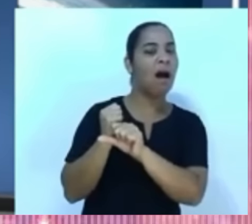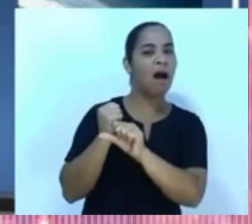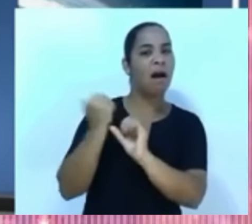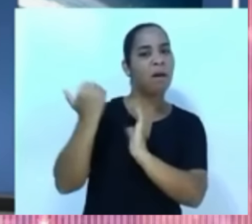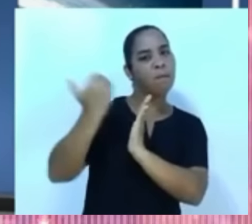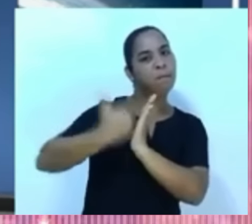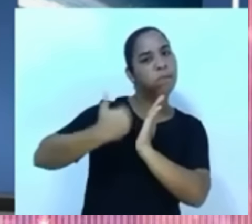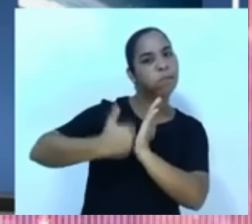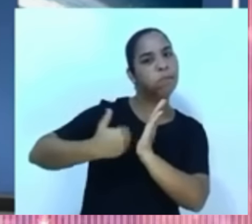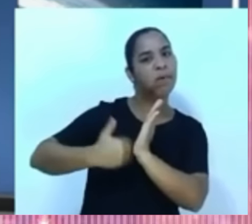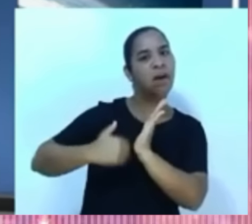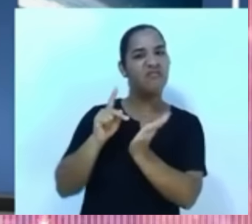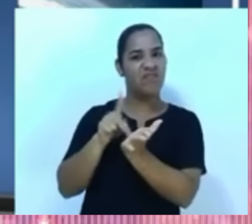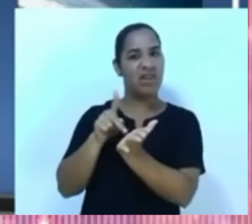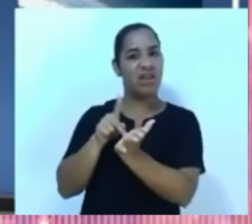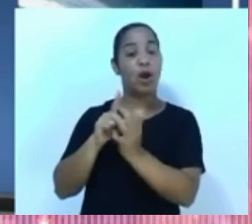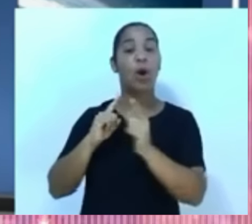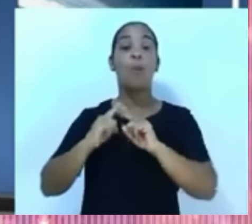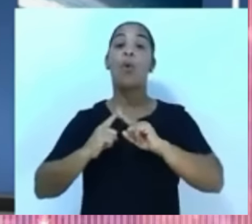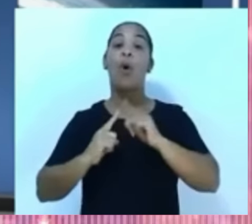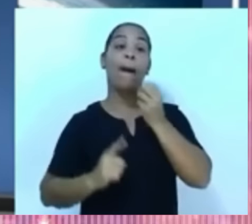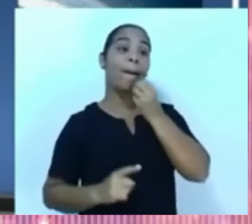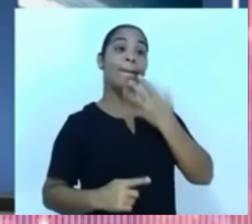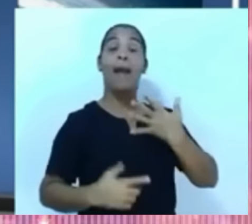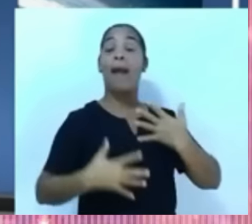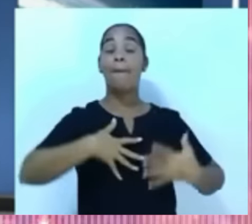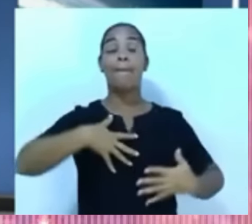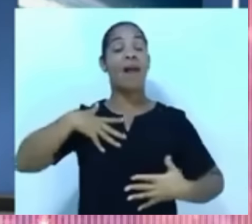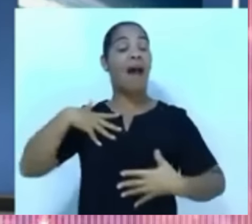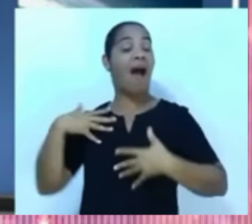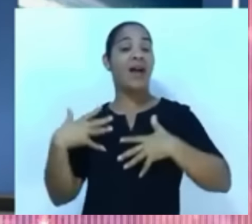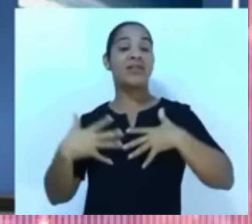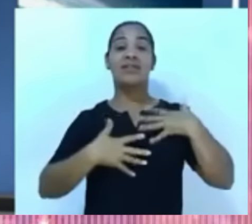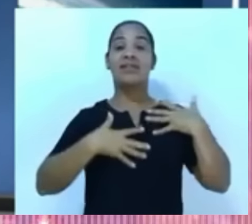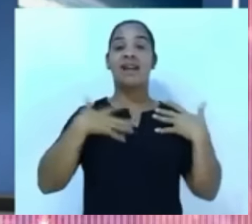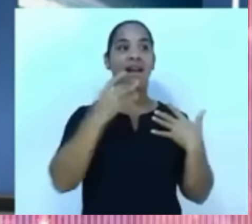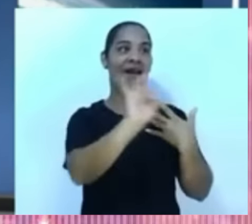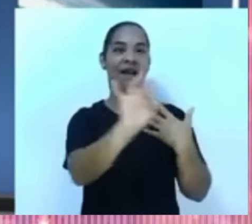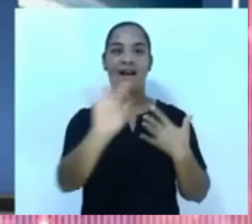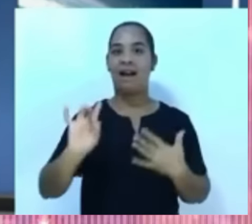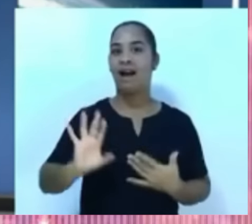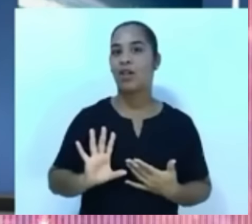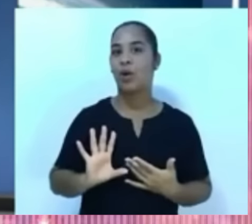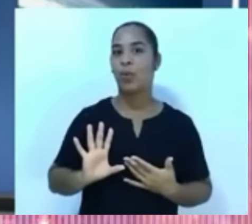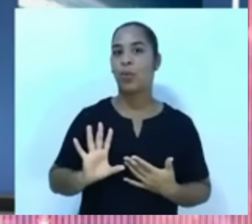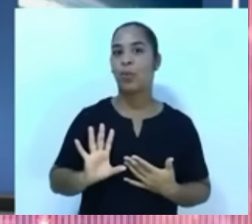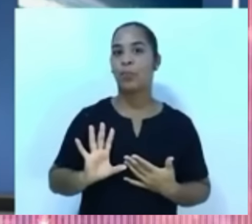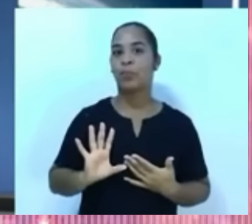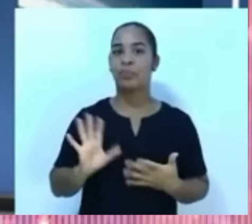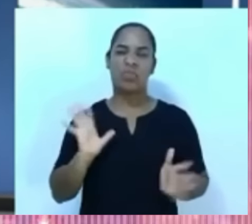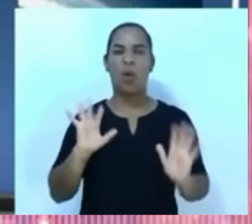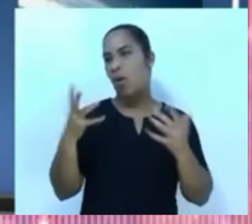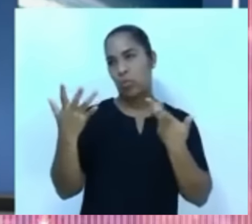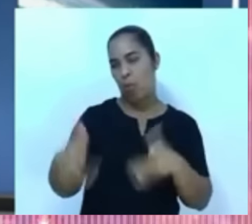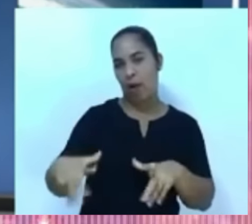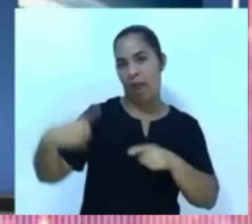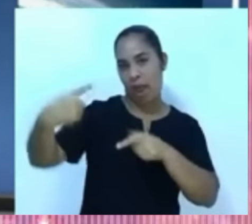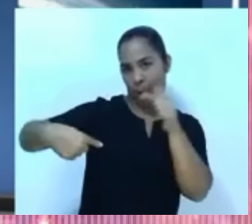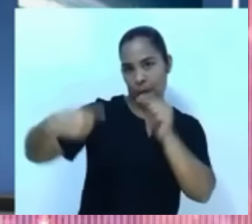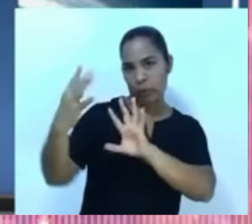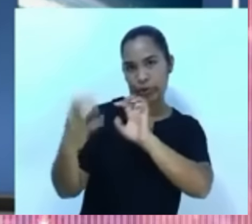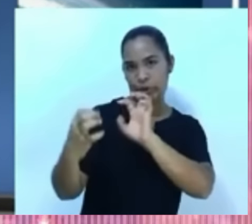o bem é o resultado do prazer que cada Experimenta sem desejar discutir porque é